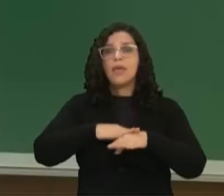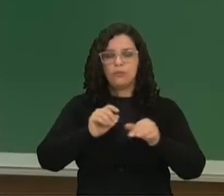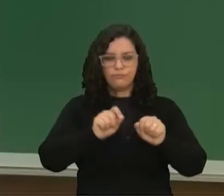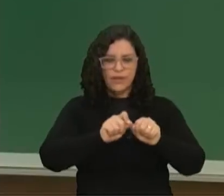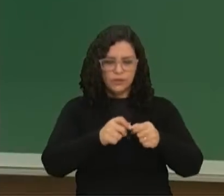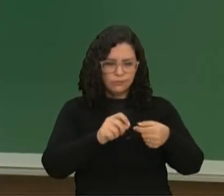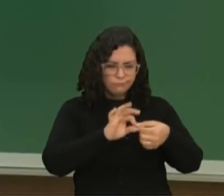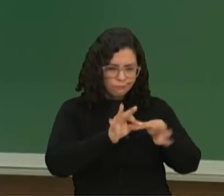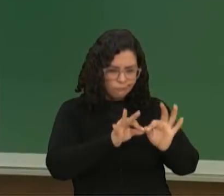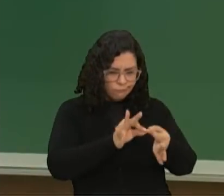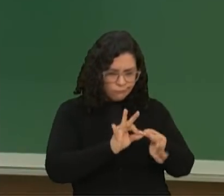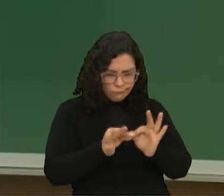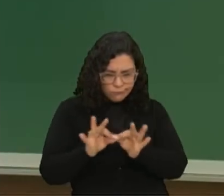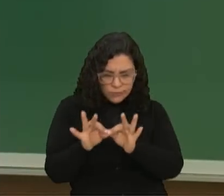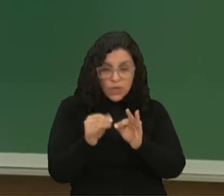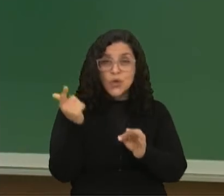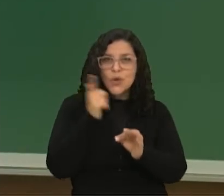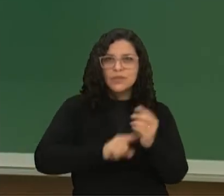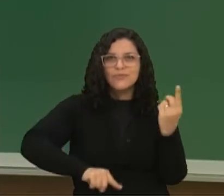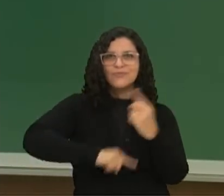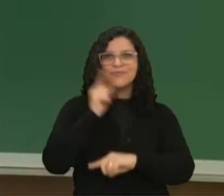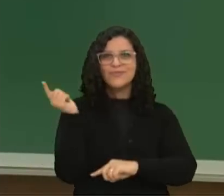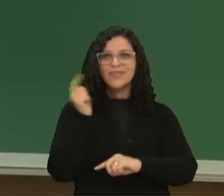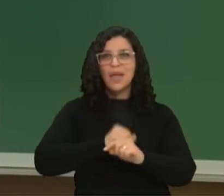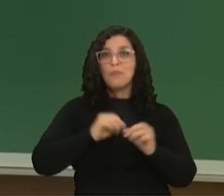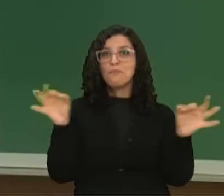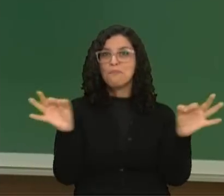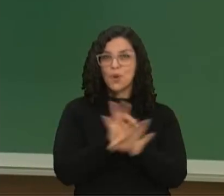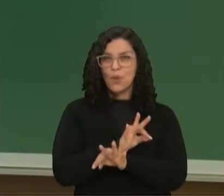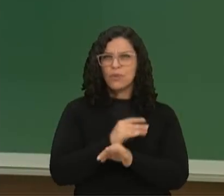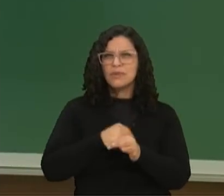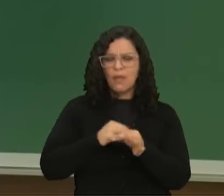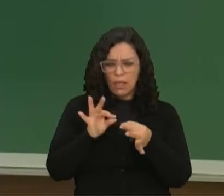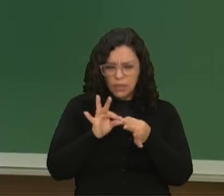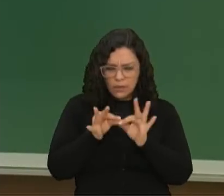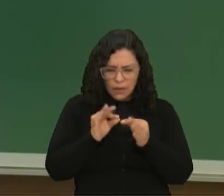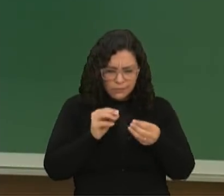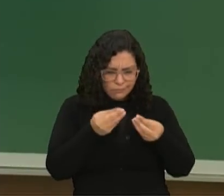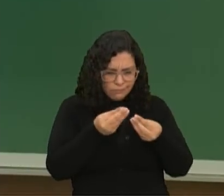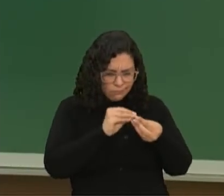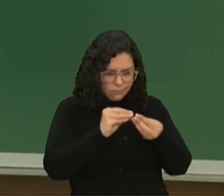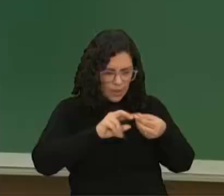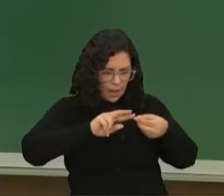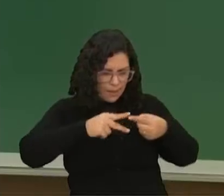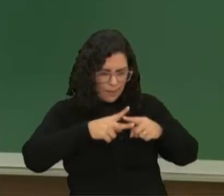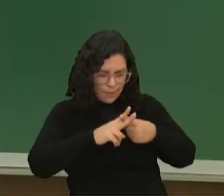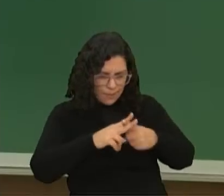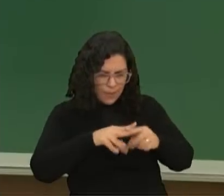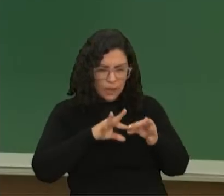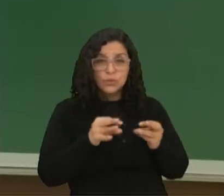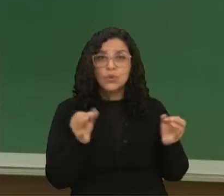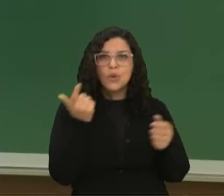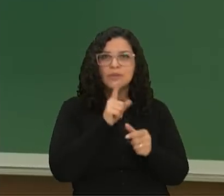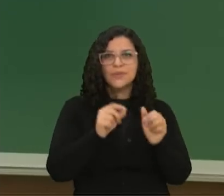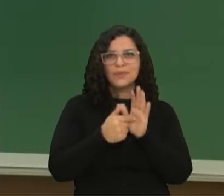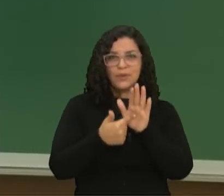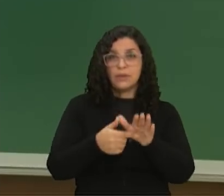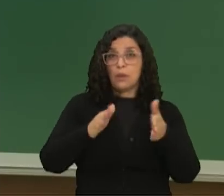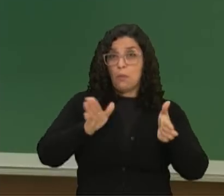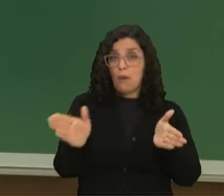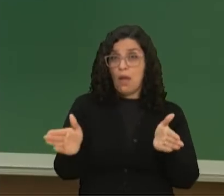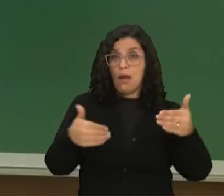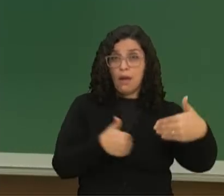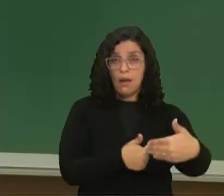vêm desmontado e você tem lá o desafio de montar partezinha por parte. Então, a gente tem uma caixa ali